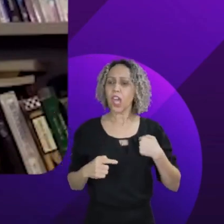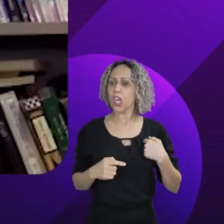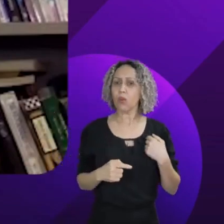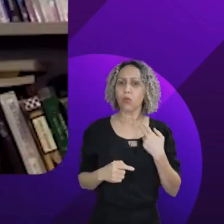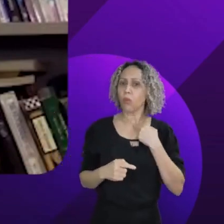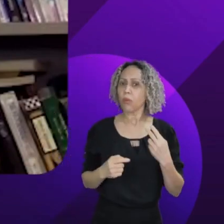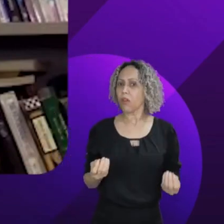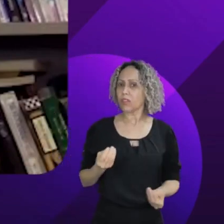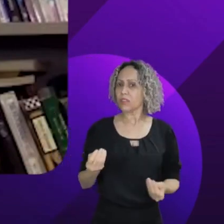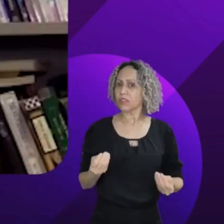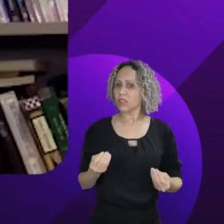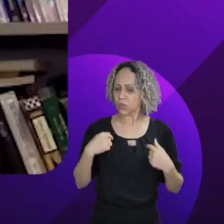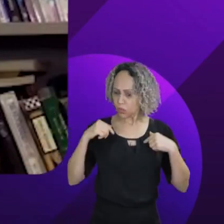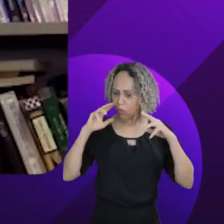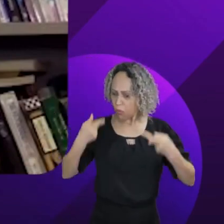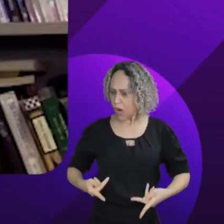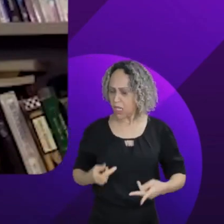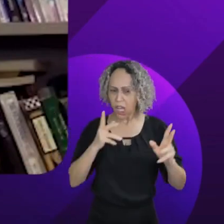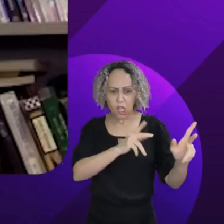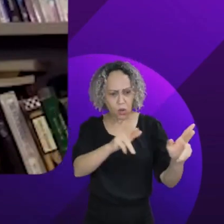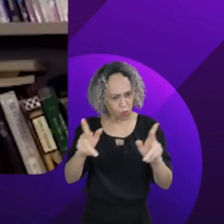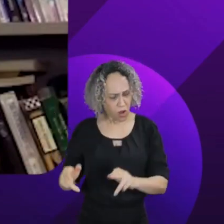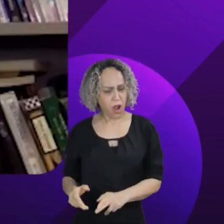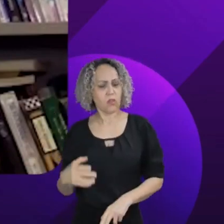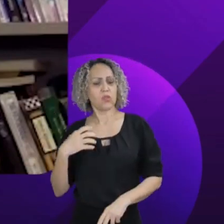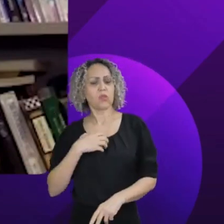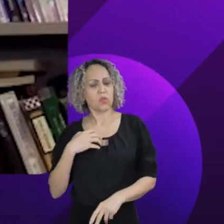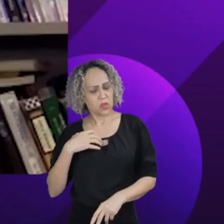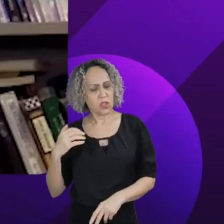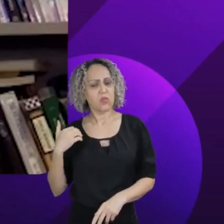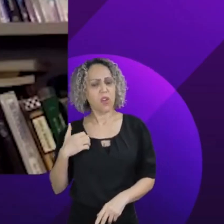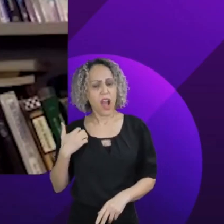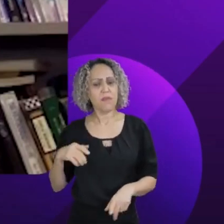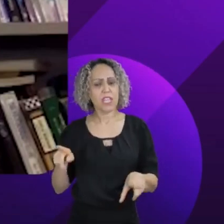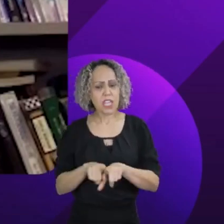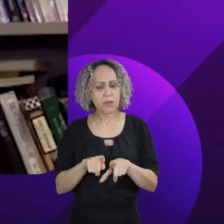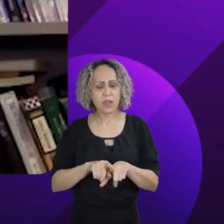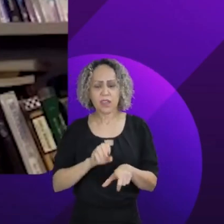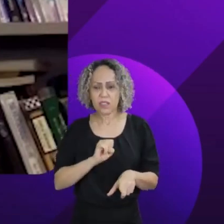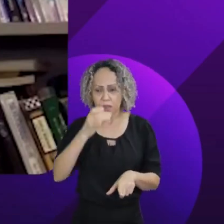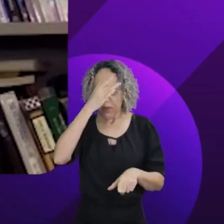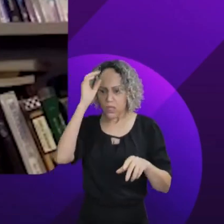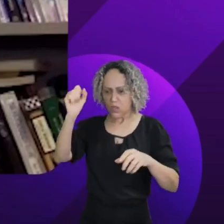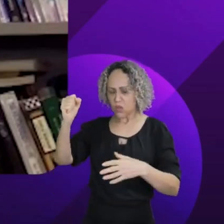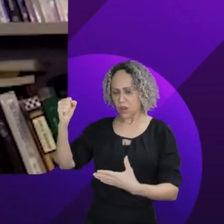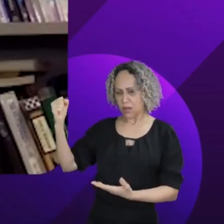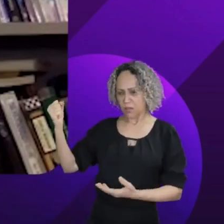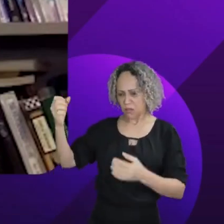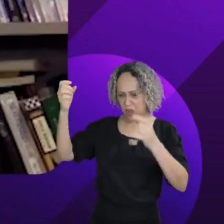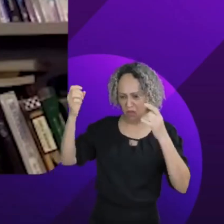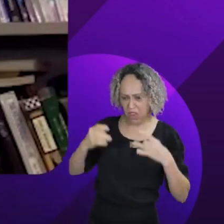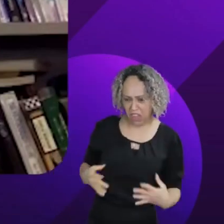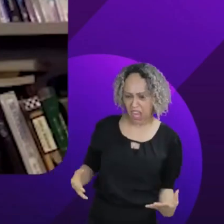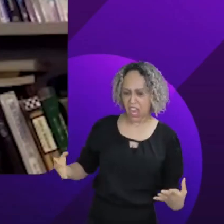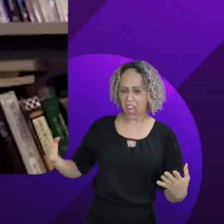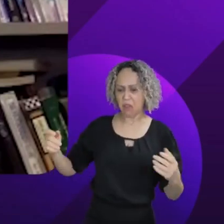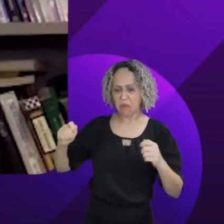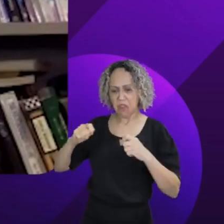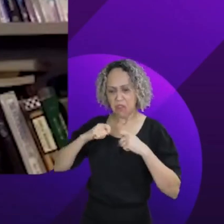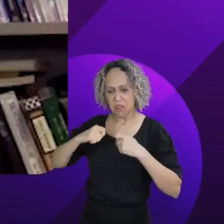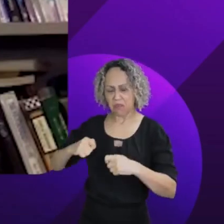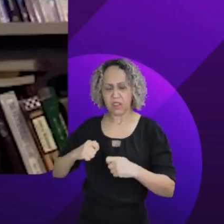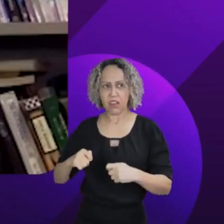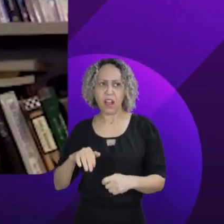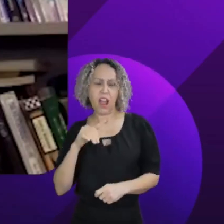aborrecer? Então, essa coisa de colocar que as mulheres são fortes, a mulher negra é